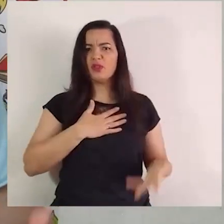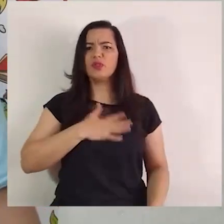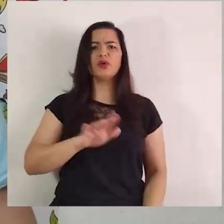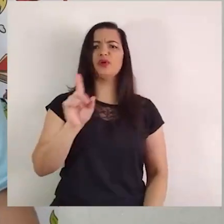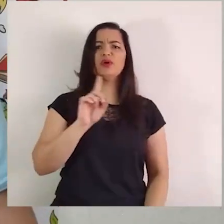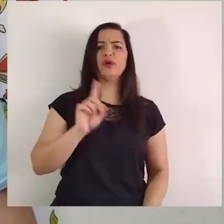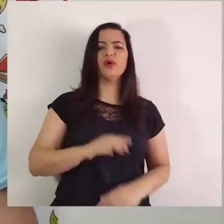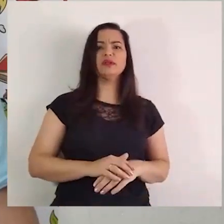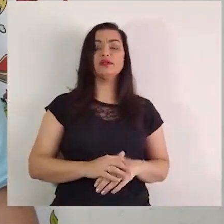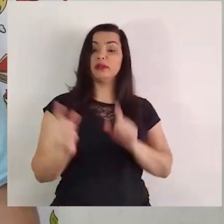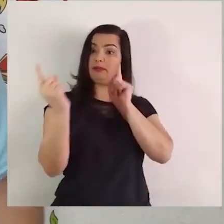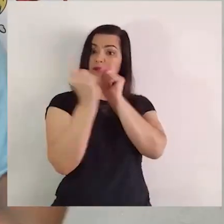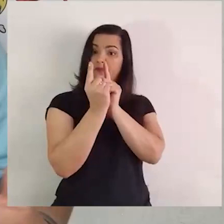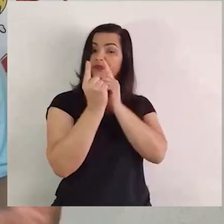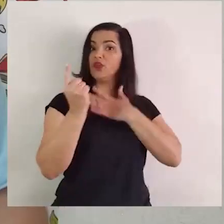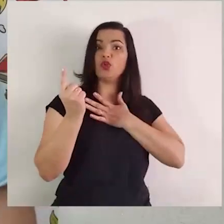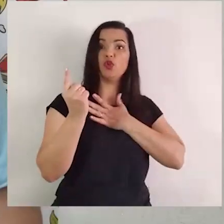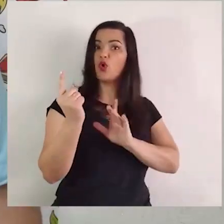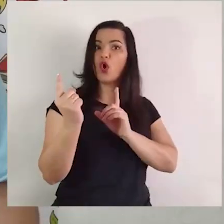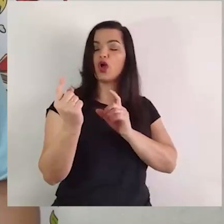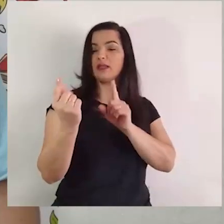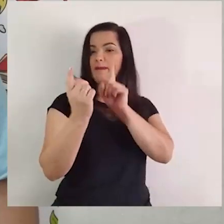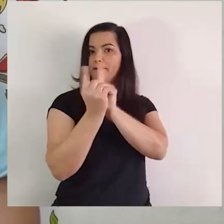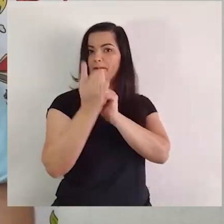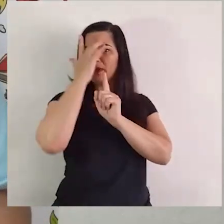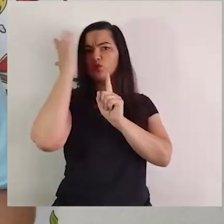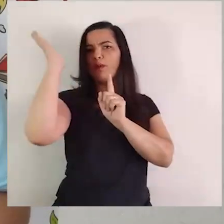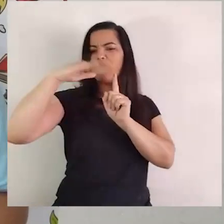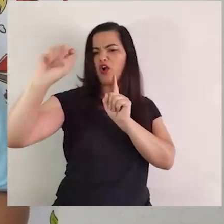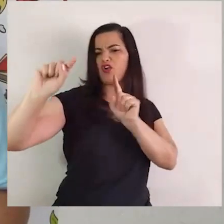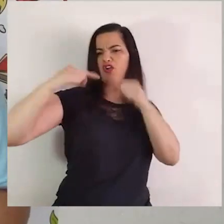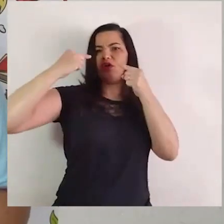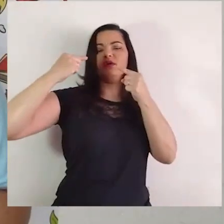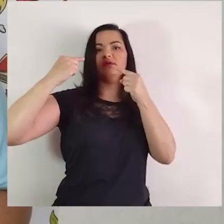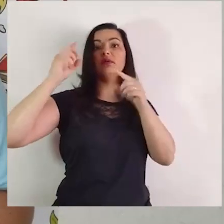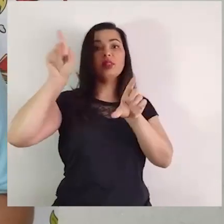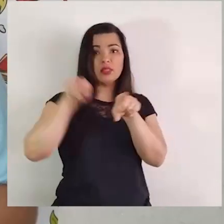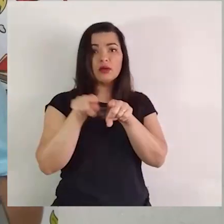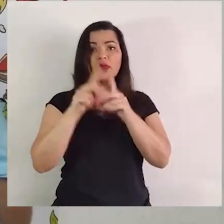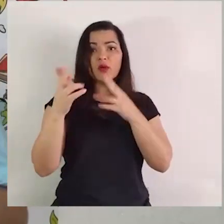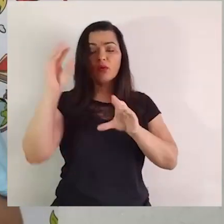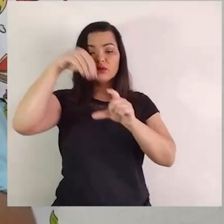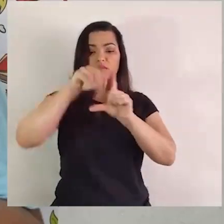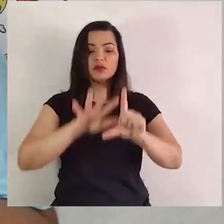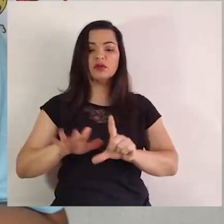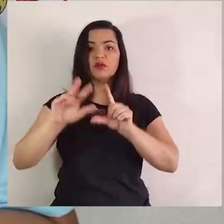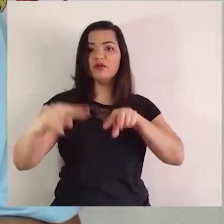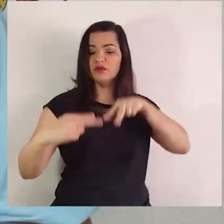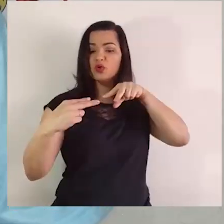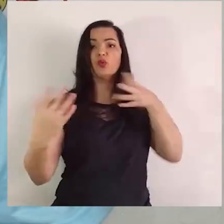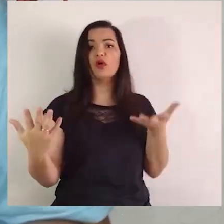ofendido presencialmente e da mesma forma, amores, no ambiente virtual. Então, esse